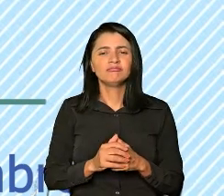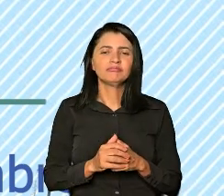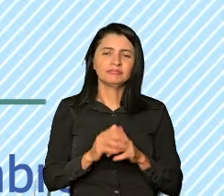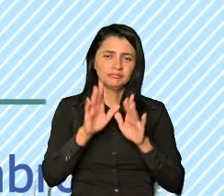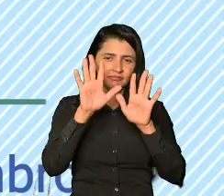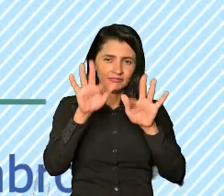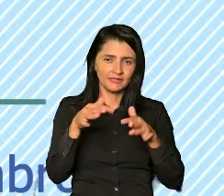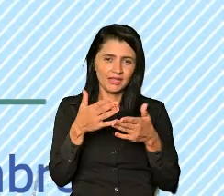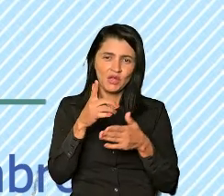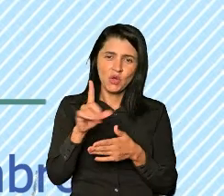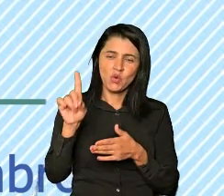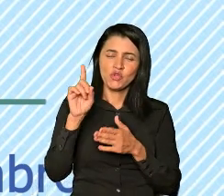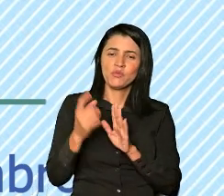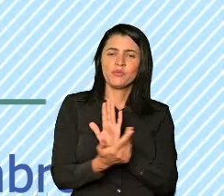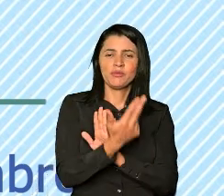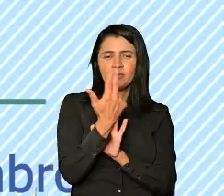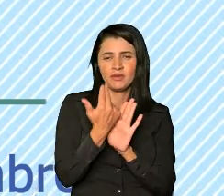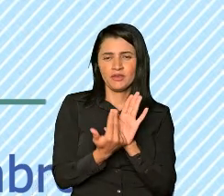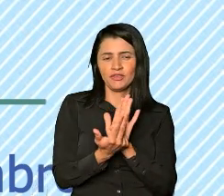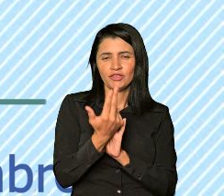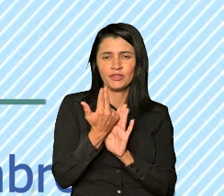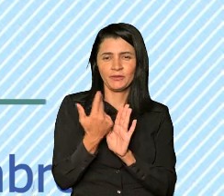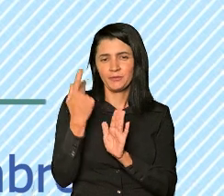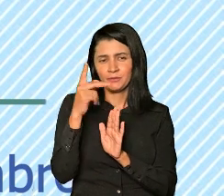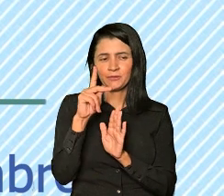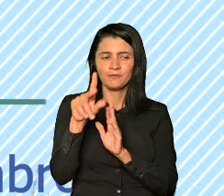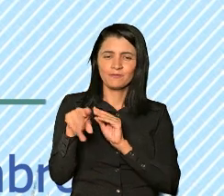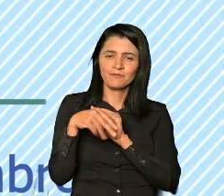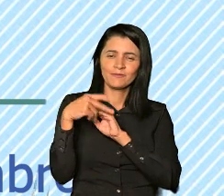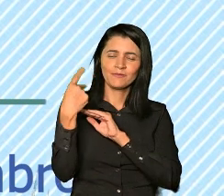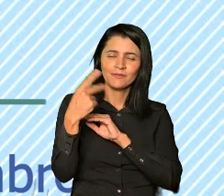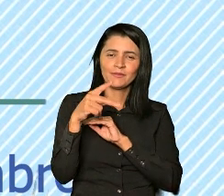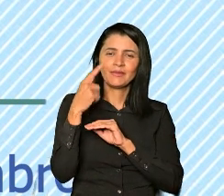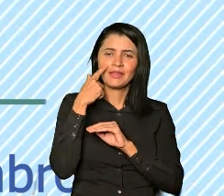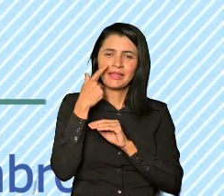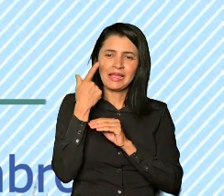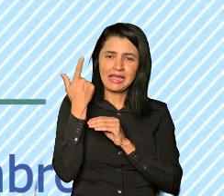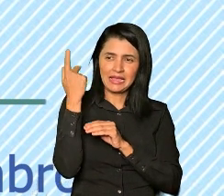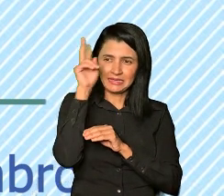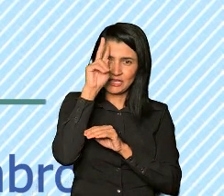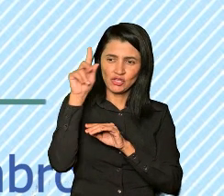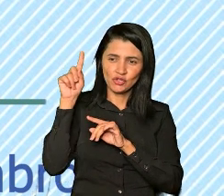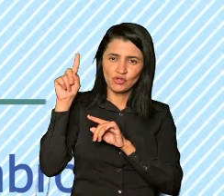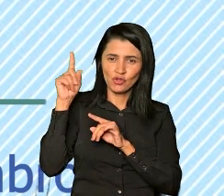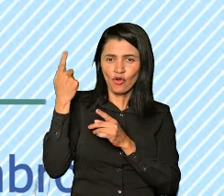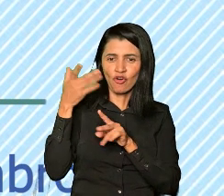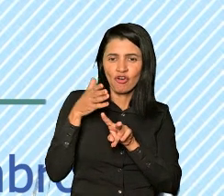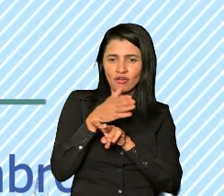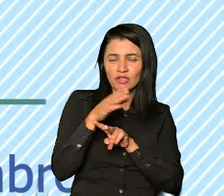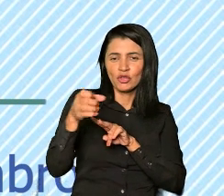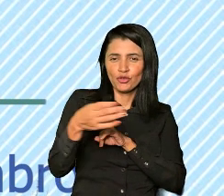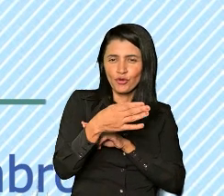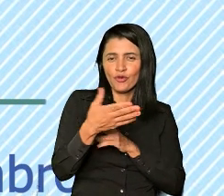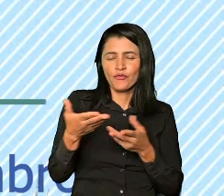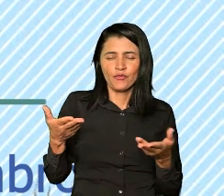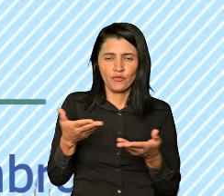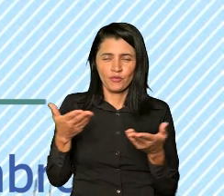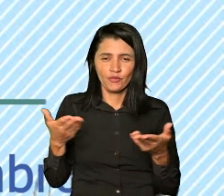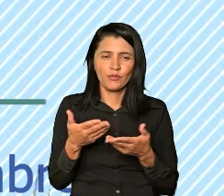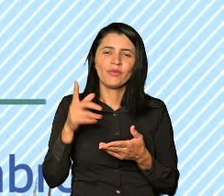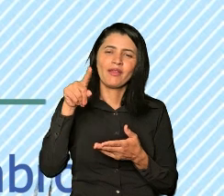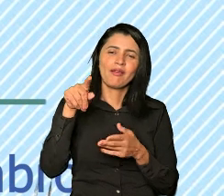termino com a última imagem para contribuir com a construção dessa história plural, dessa nova história, é